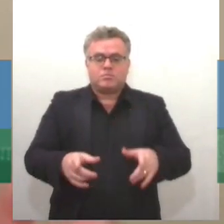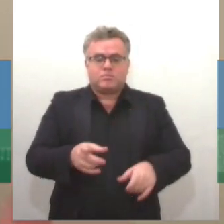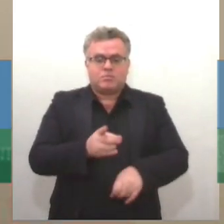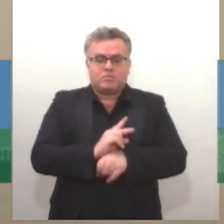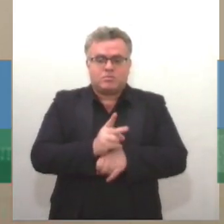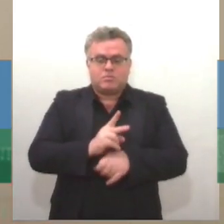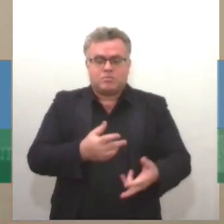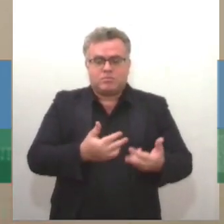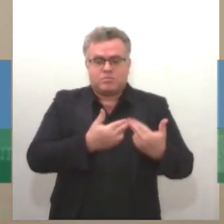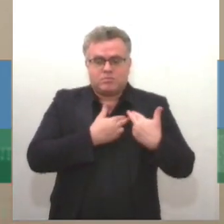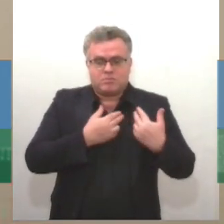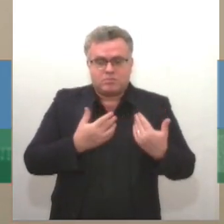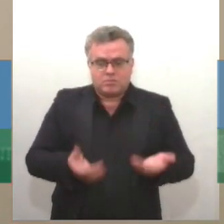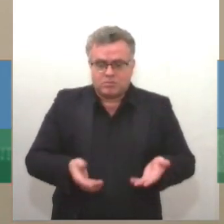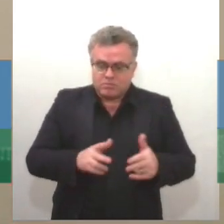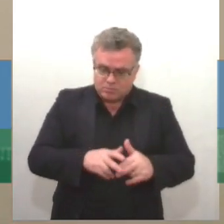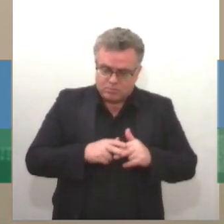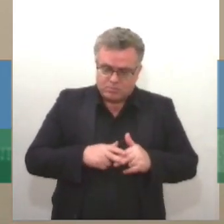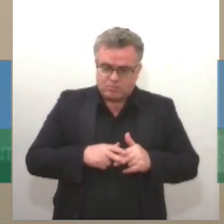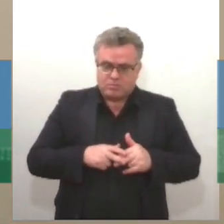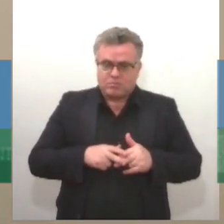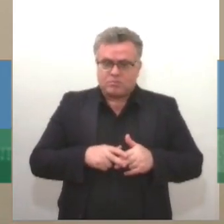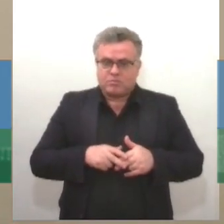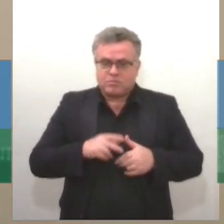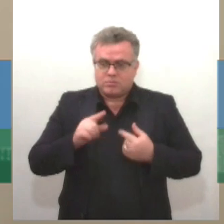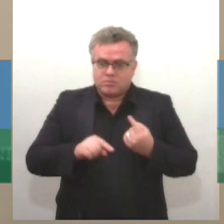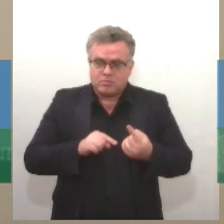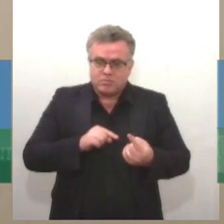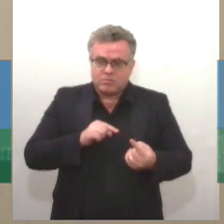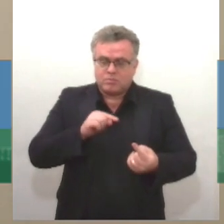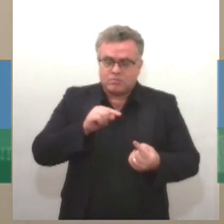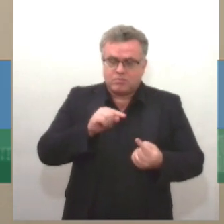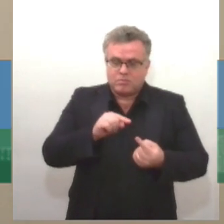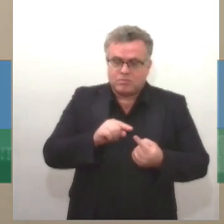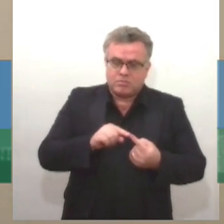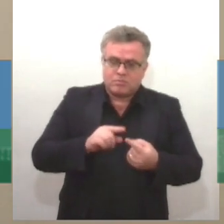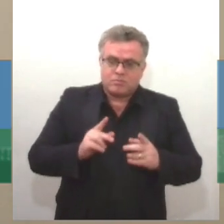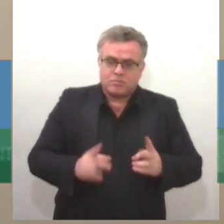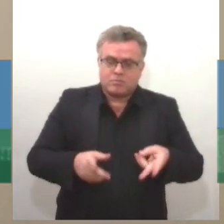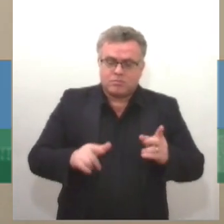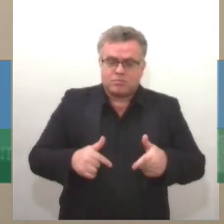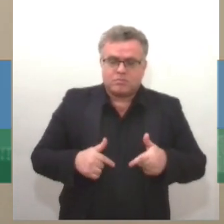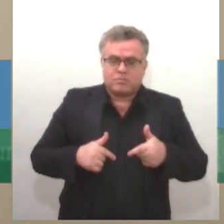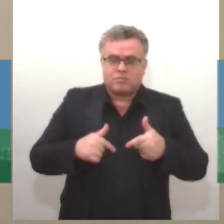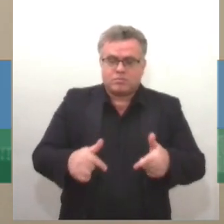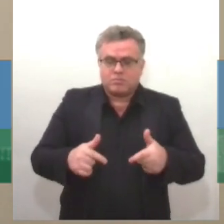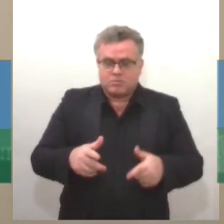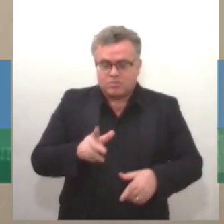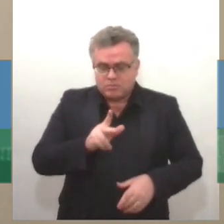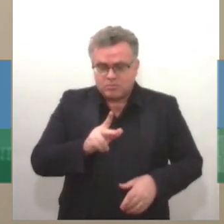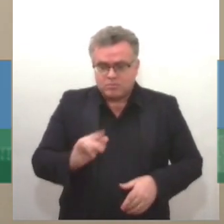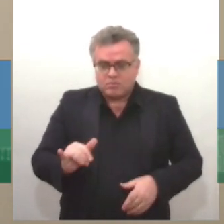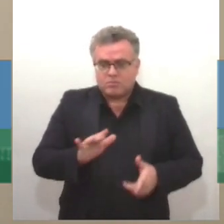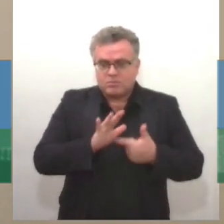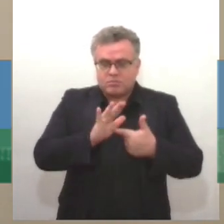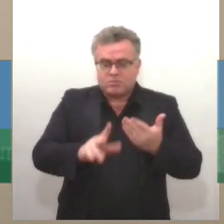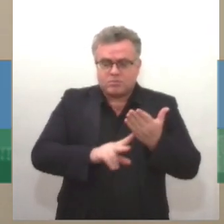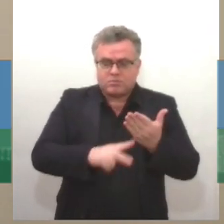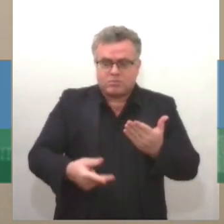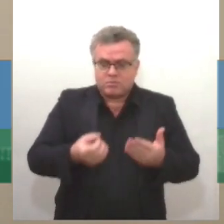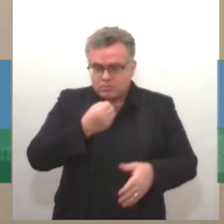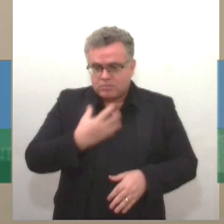disse, a intenção, né, e as ações concretas é que vão determinar esse resultado. Para a gente